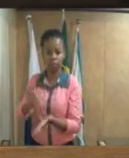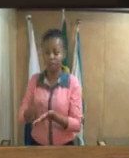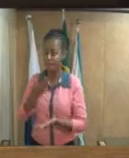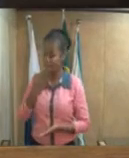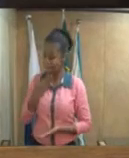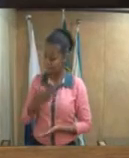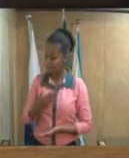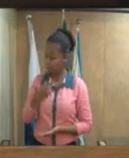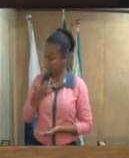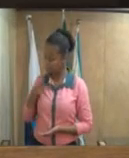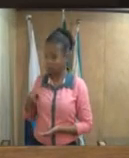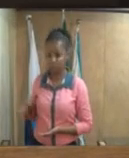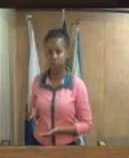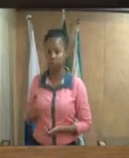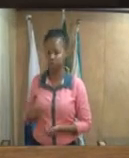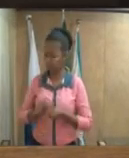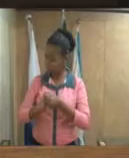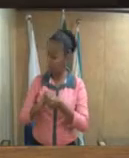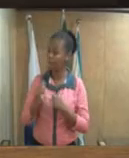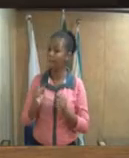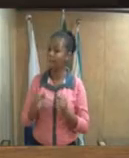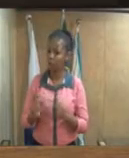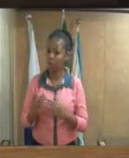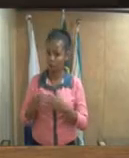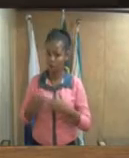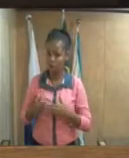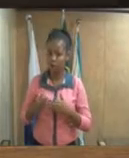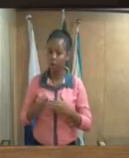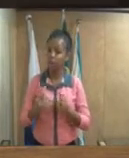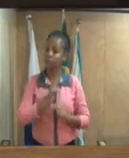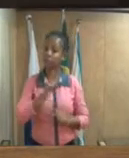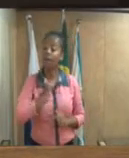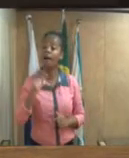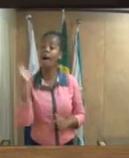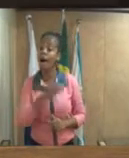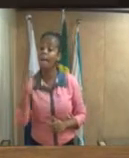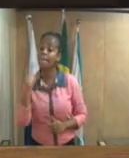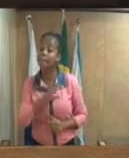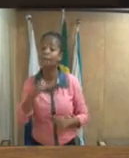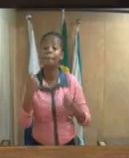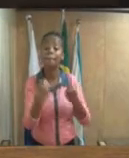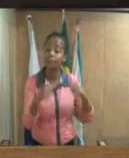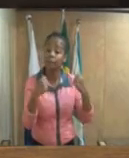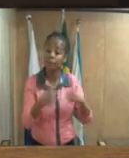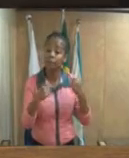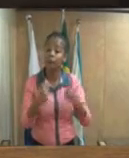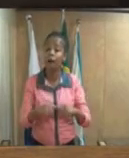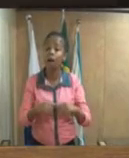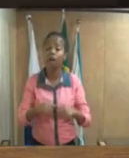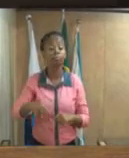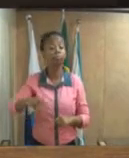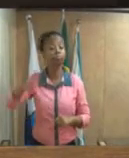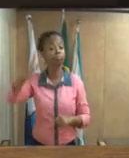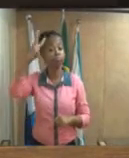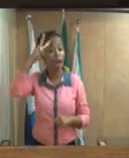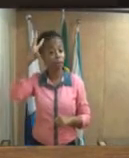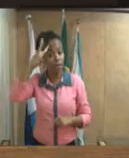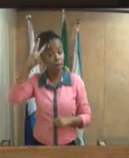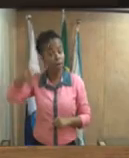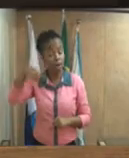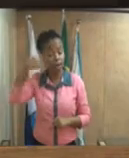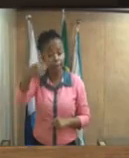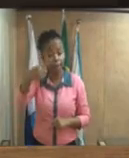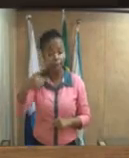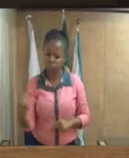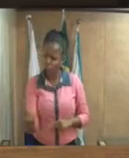Vossa Excelência ofereça a rapidez necessária para que terça-feira próxima